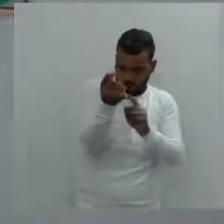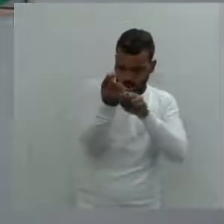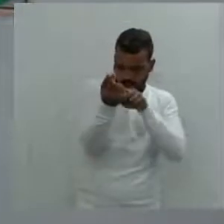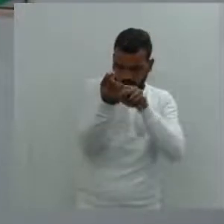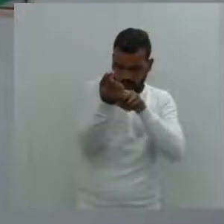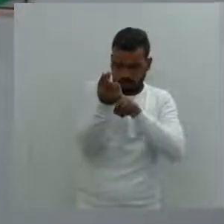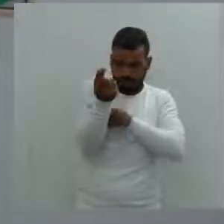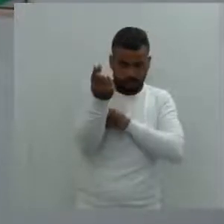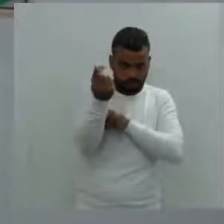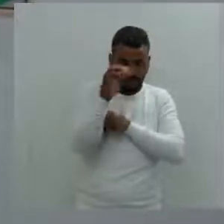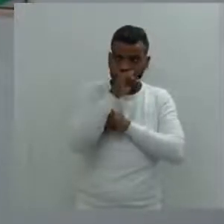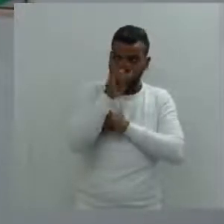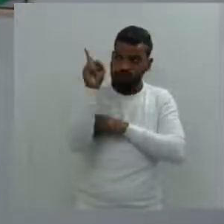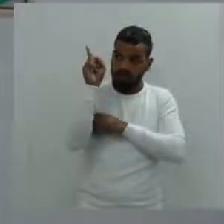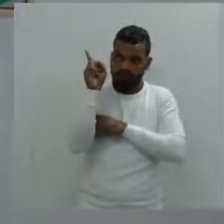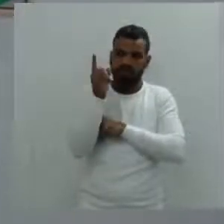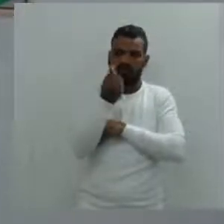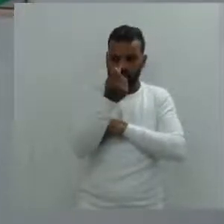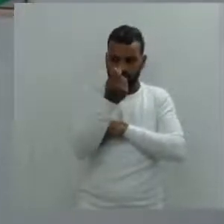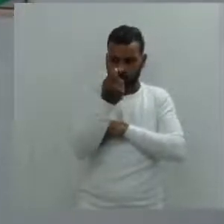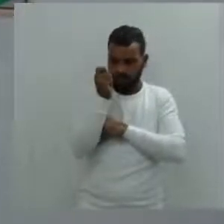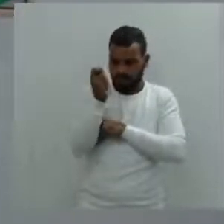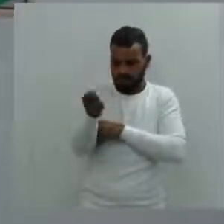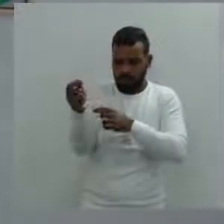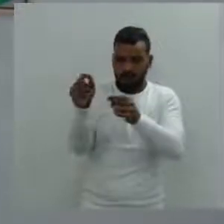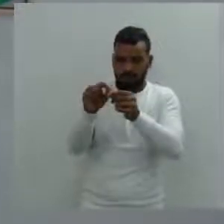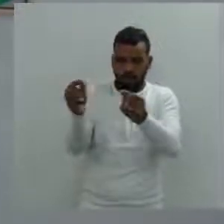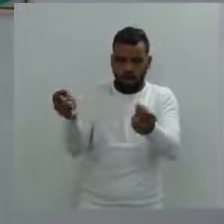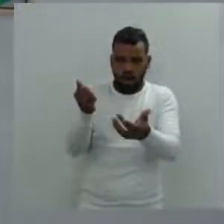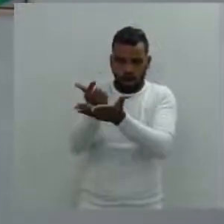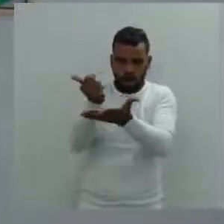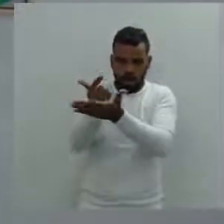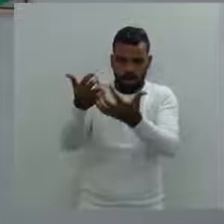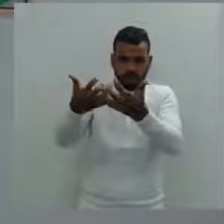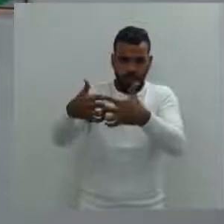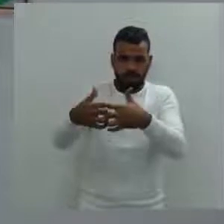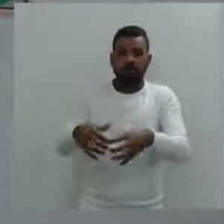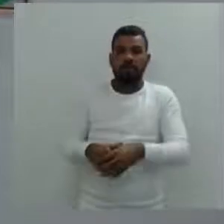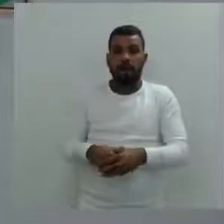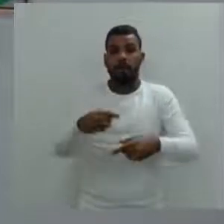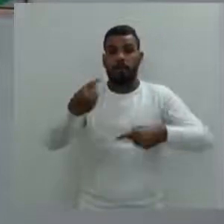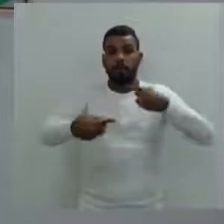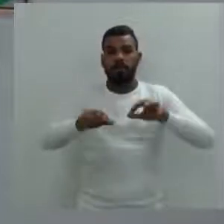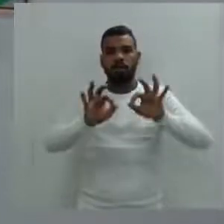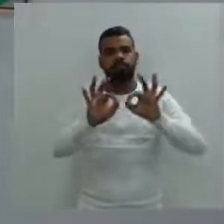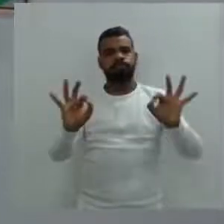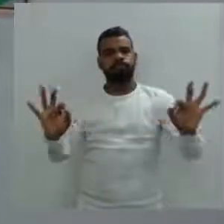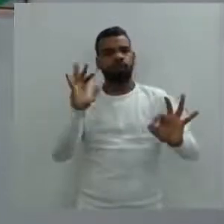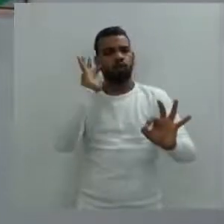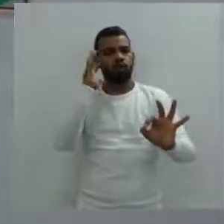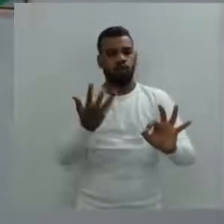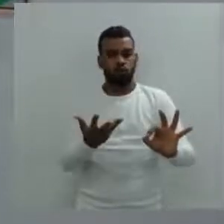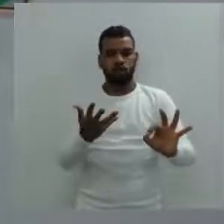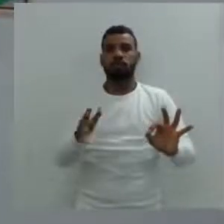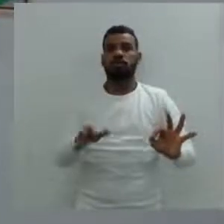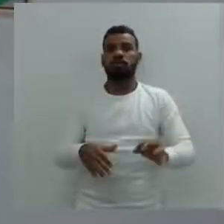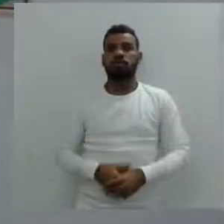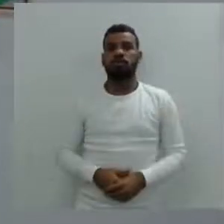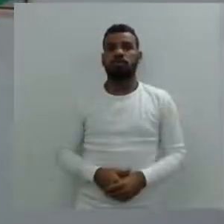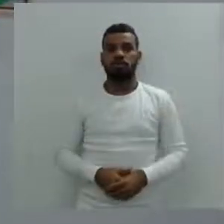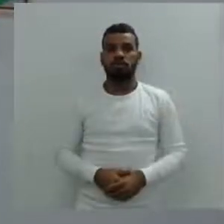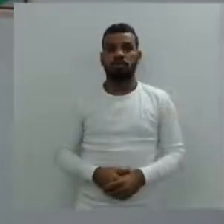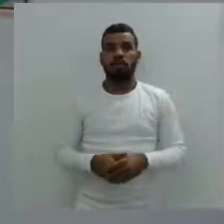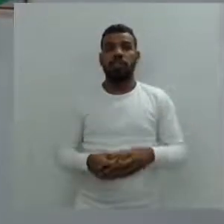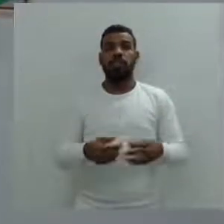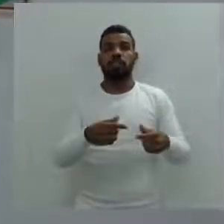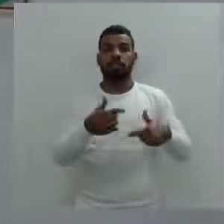investimento, tá certo, em equipamentos, com a estabilidade política, tá certo, que vai gerar emprego e